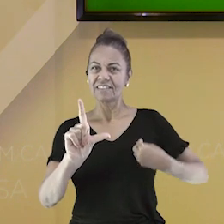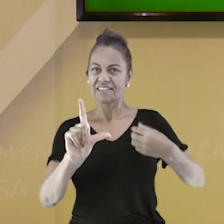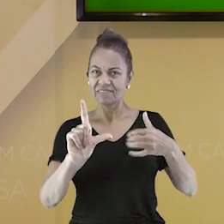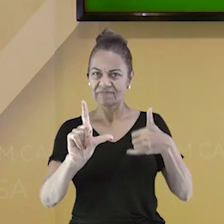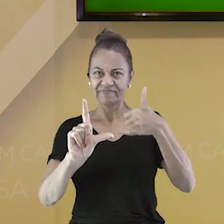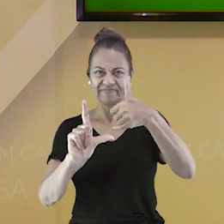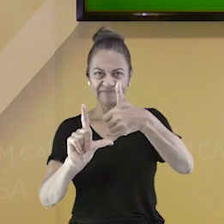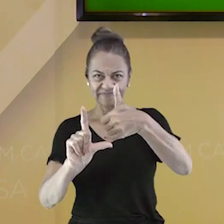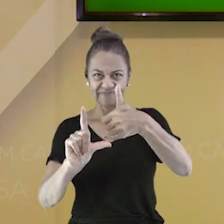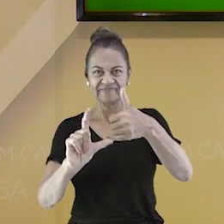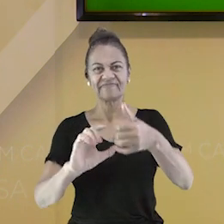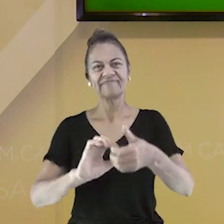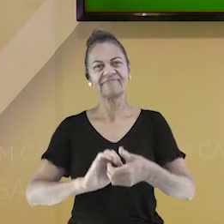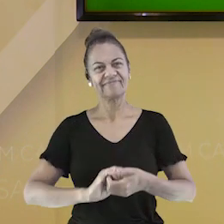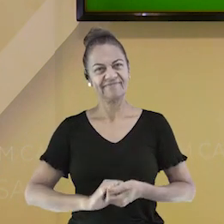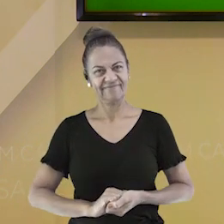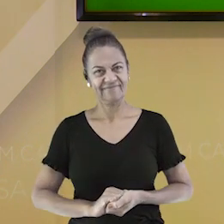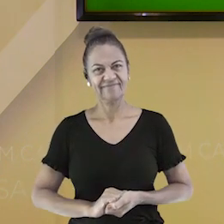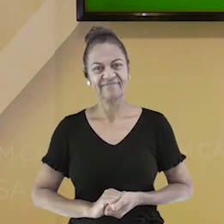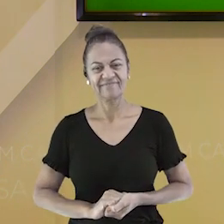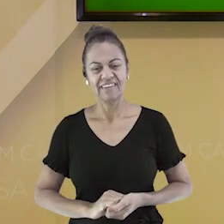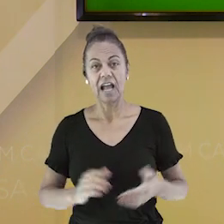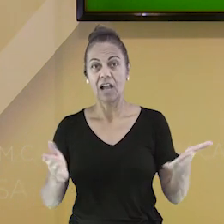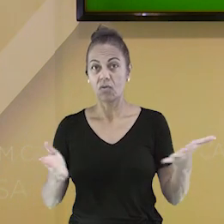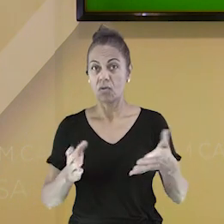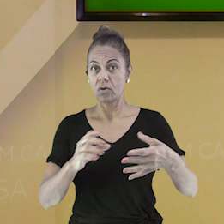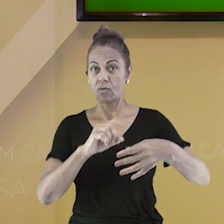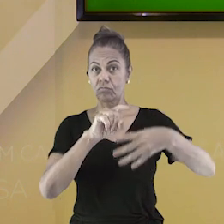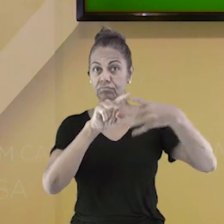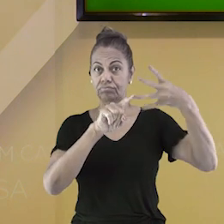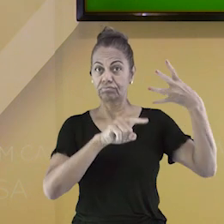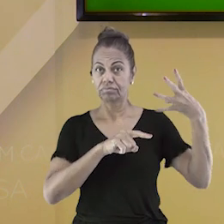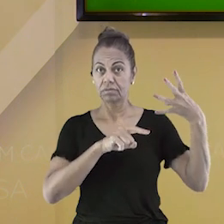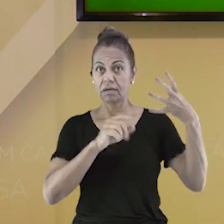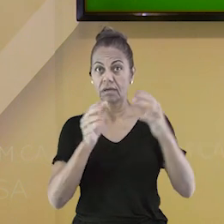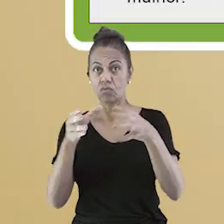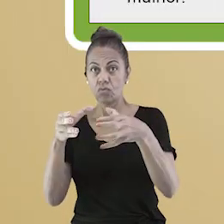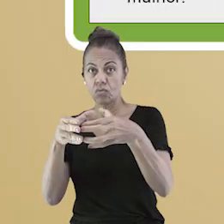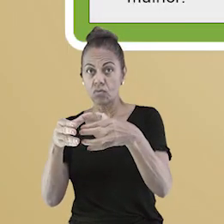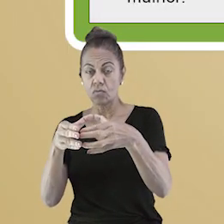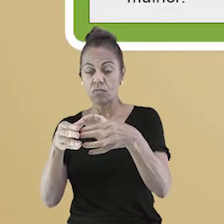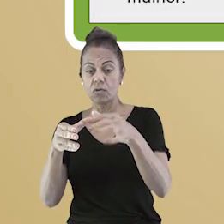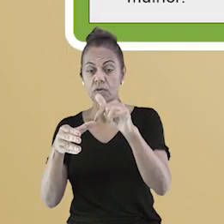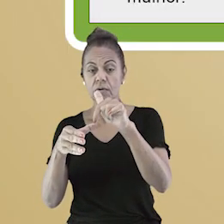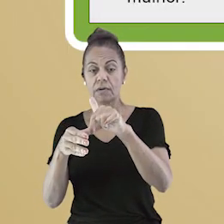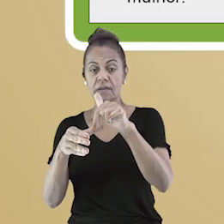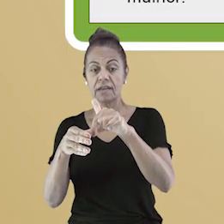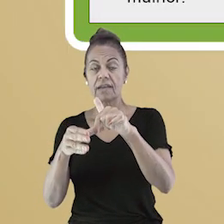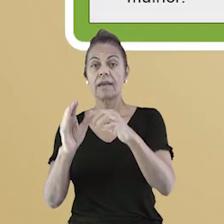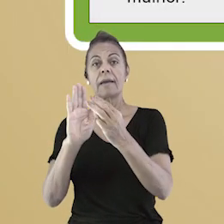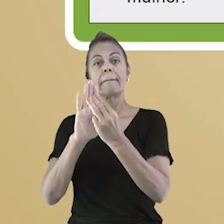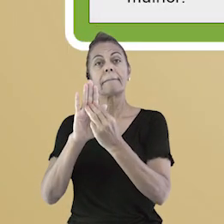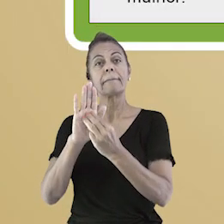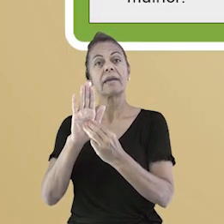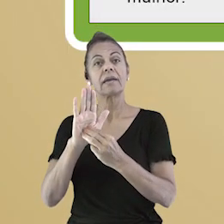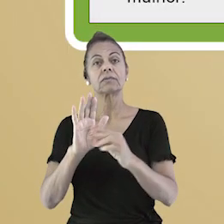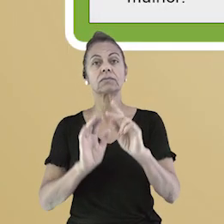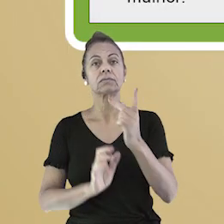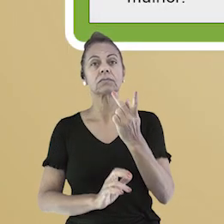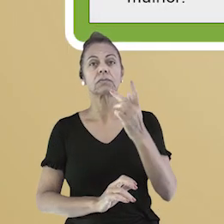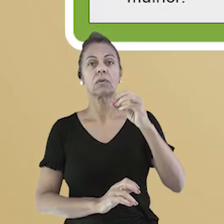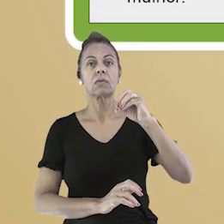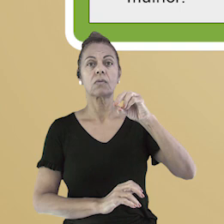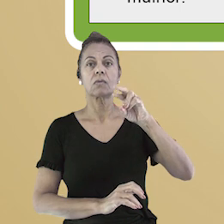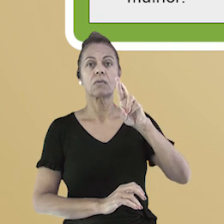ele. Então, bora lá? E agora sim, aos 4 grupos. Bom, o primeiro grupo é esse aqui. São os